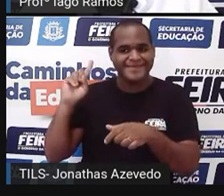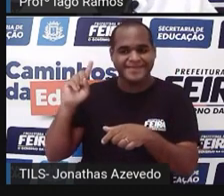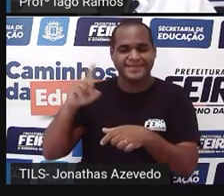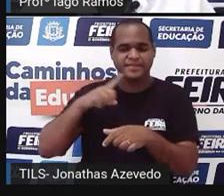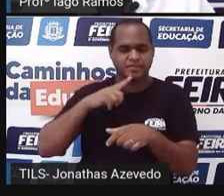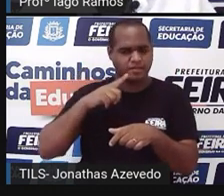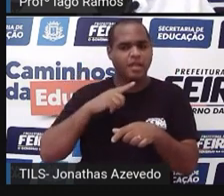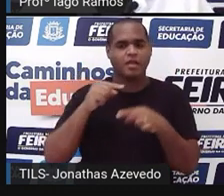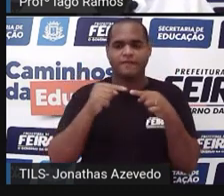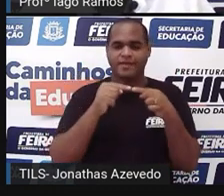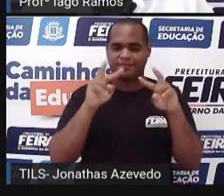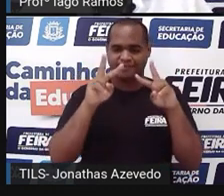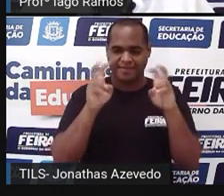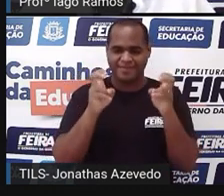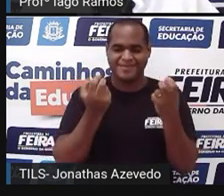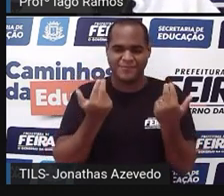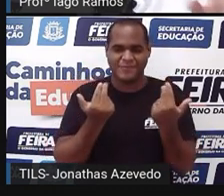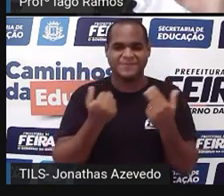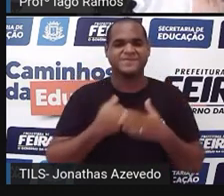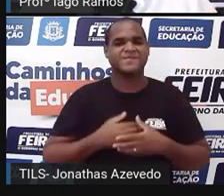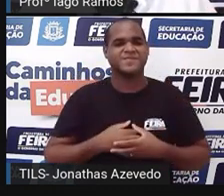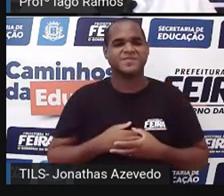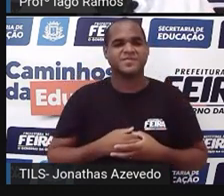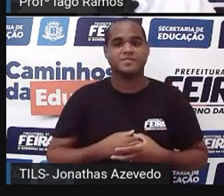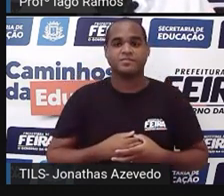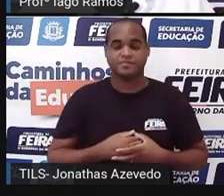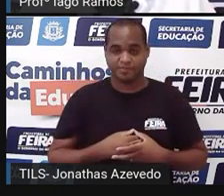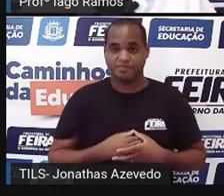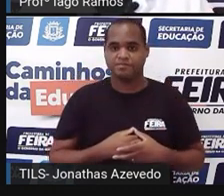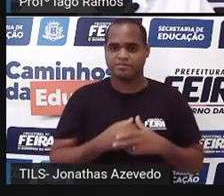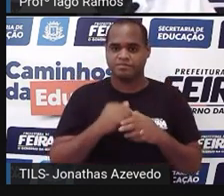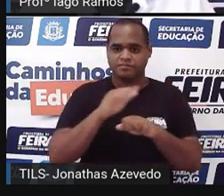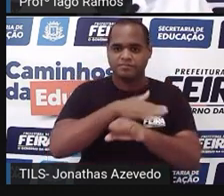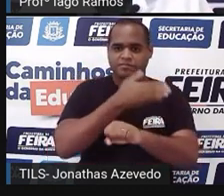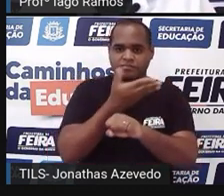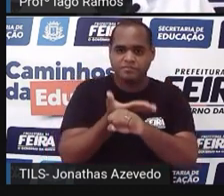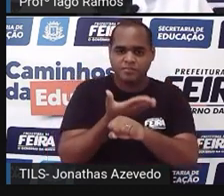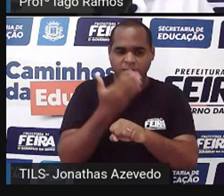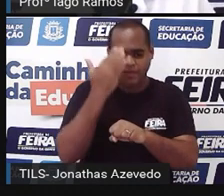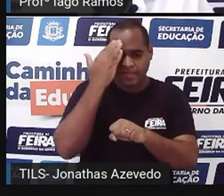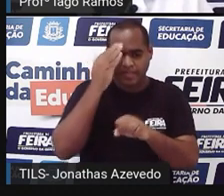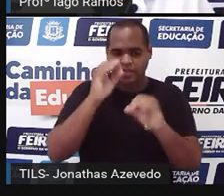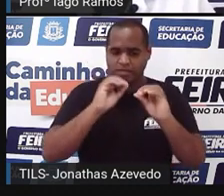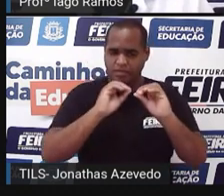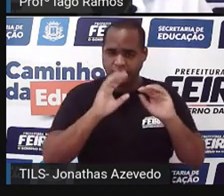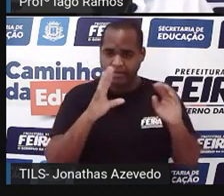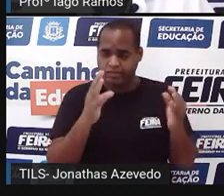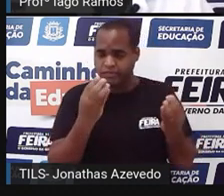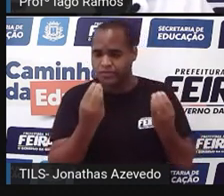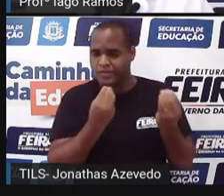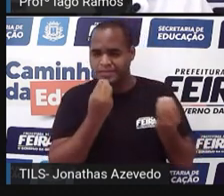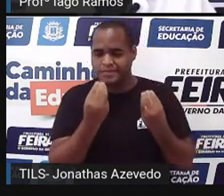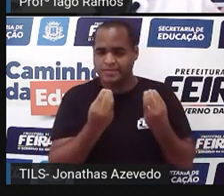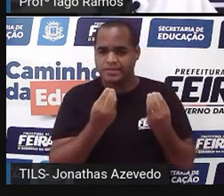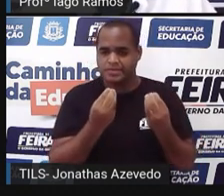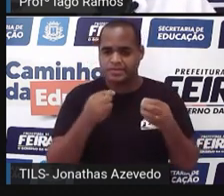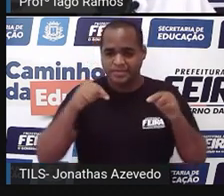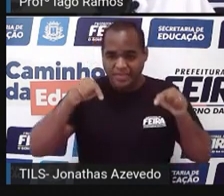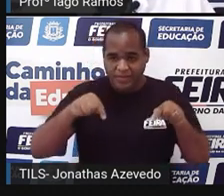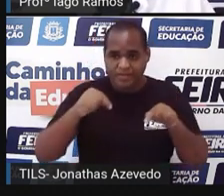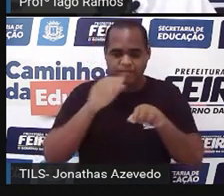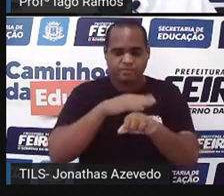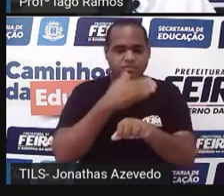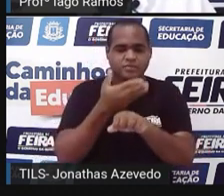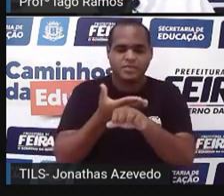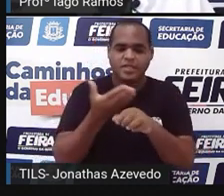gente ainda continua falando desse tempo tá bom bom então até aqui o quanto é que você entendeu né nessa